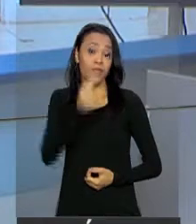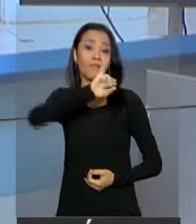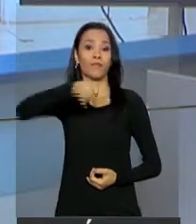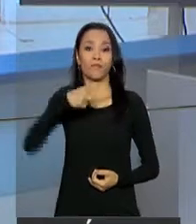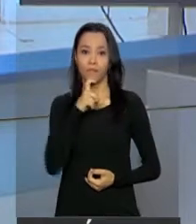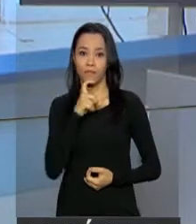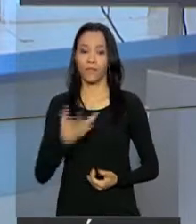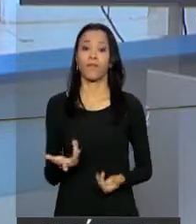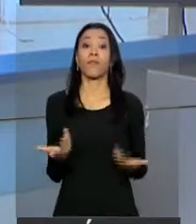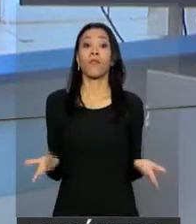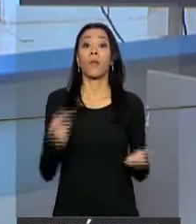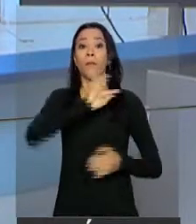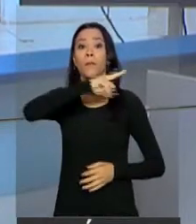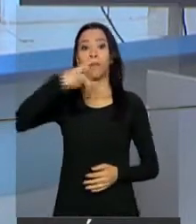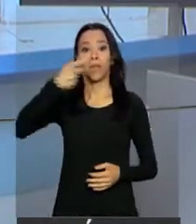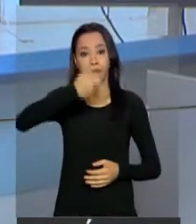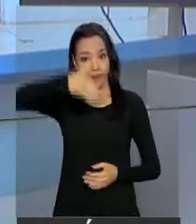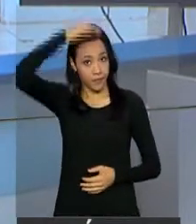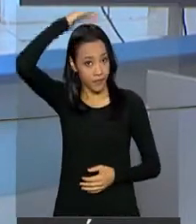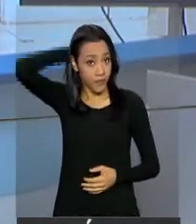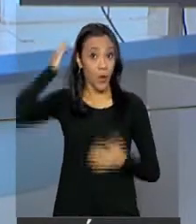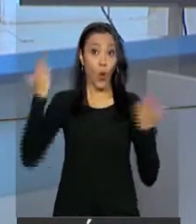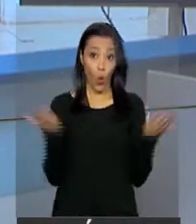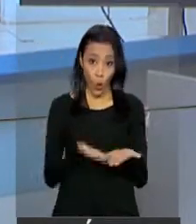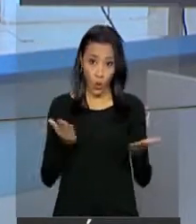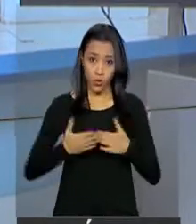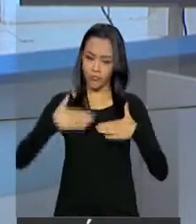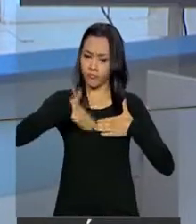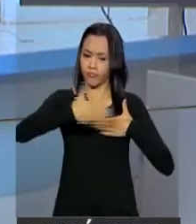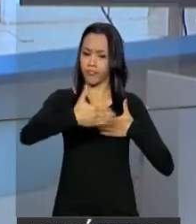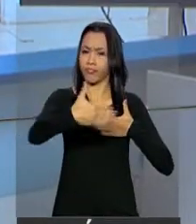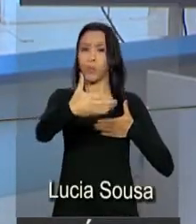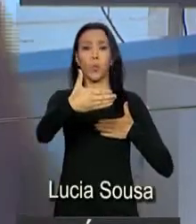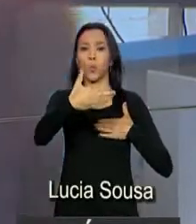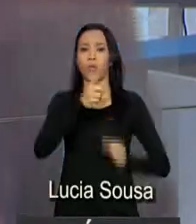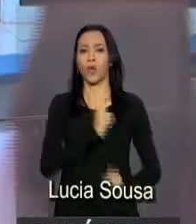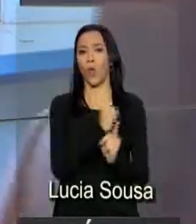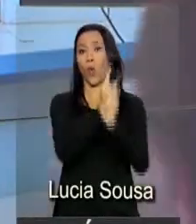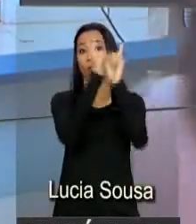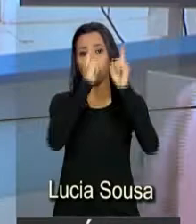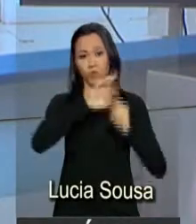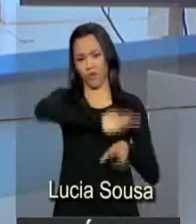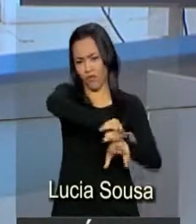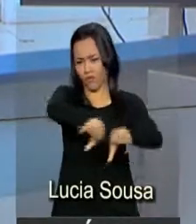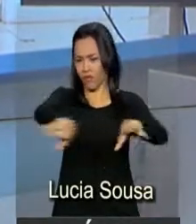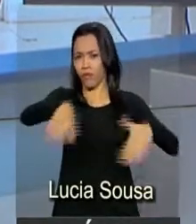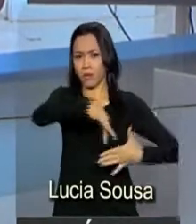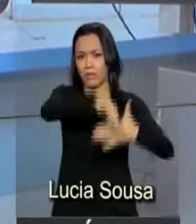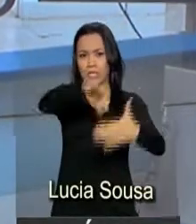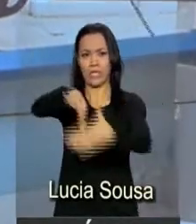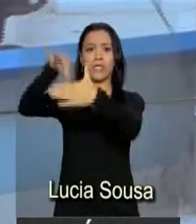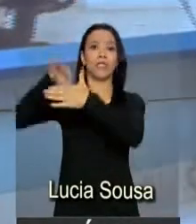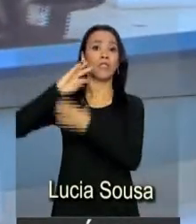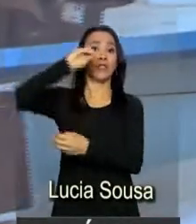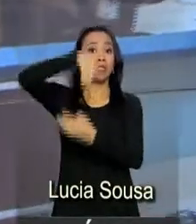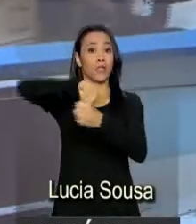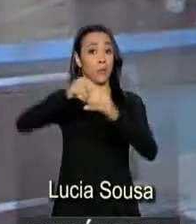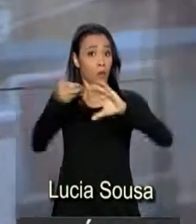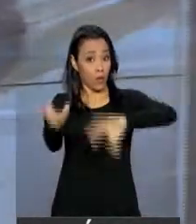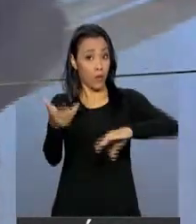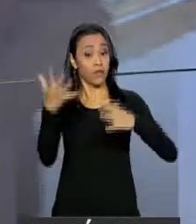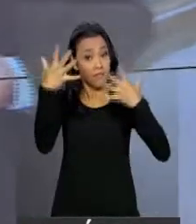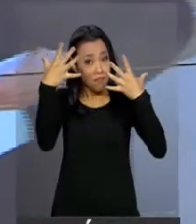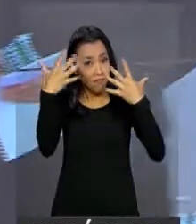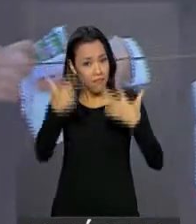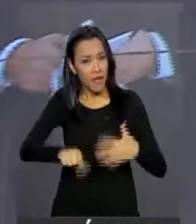O presidente em exercício, Michel Temer, dá sequência hoje a uma série de encontros com líderes do Congresso. Vamos saber os detalhes com João Pedro